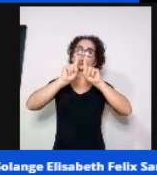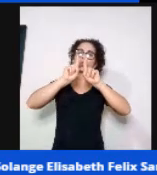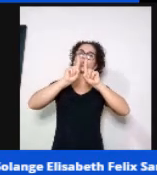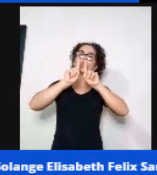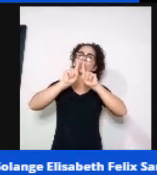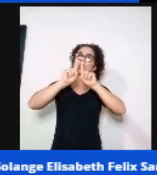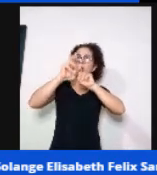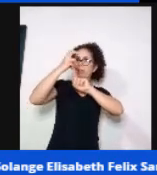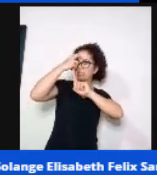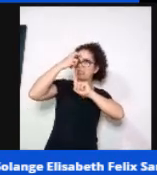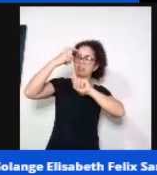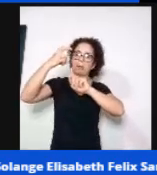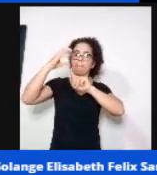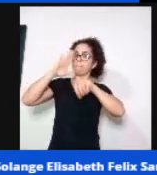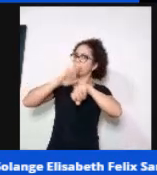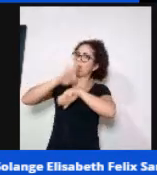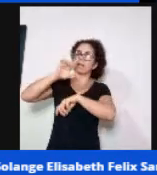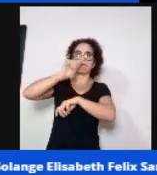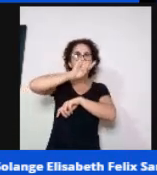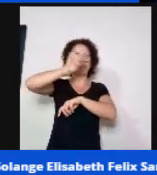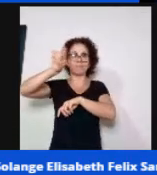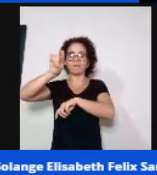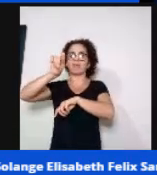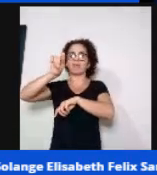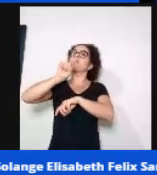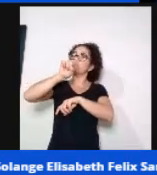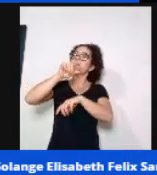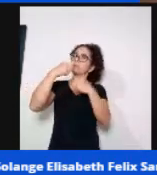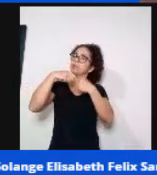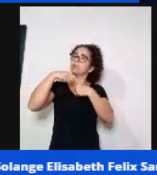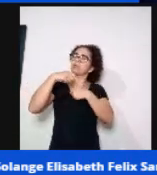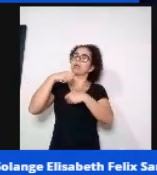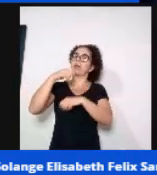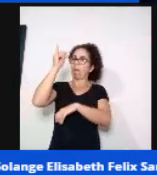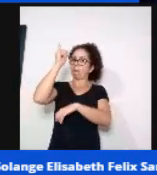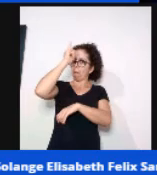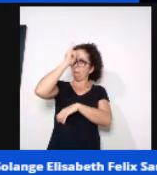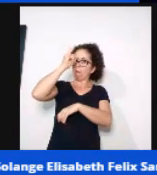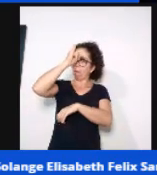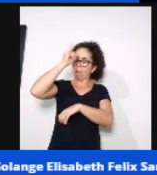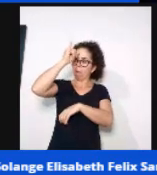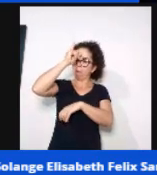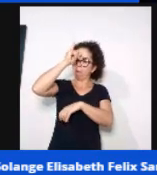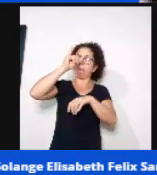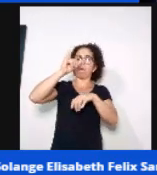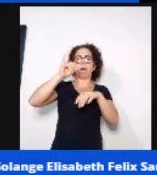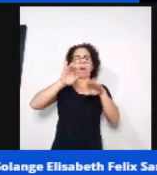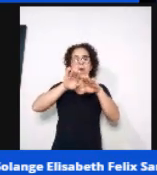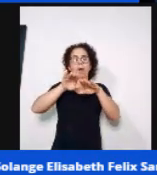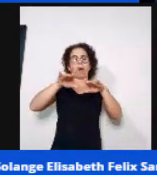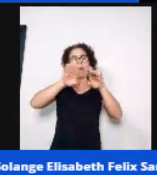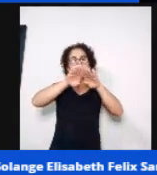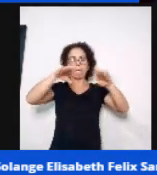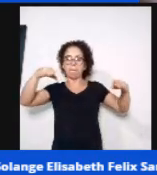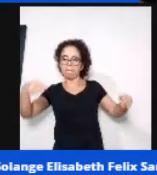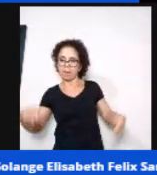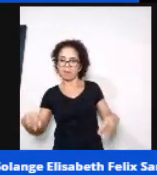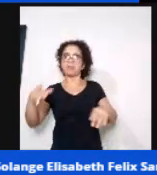lá na frente do que você. Seja o bobo da mesa. Ande com pessoas que vejam lá na